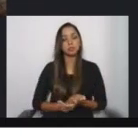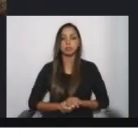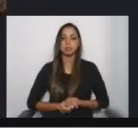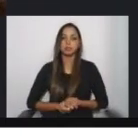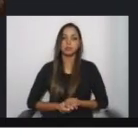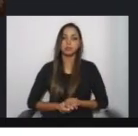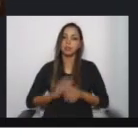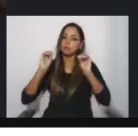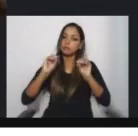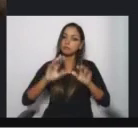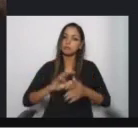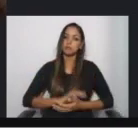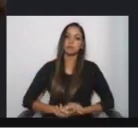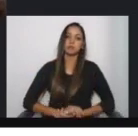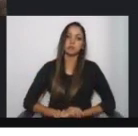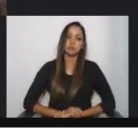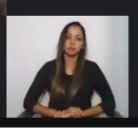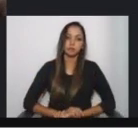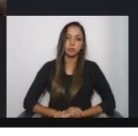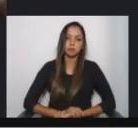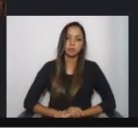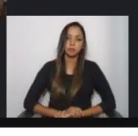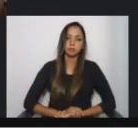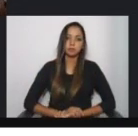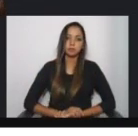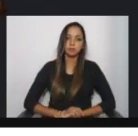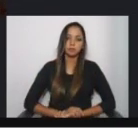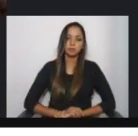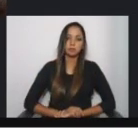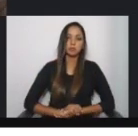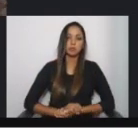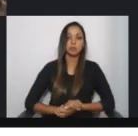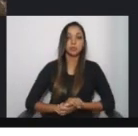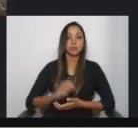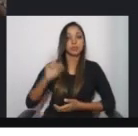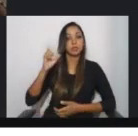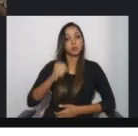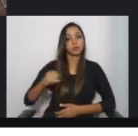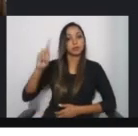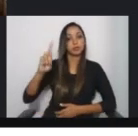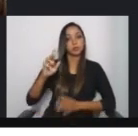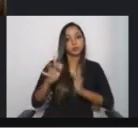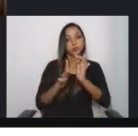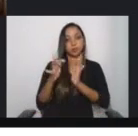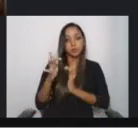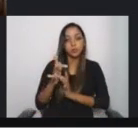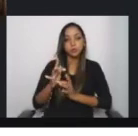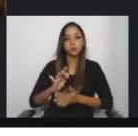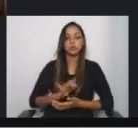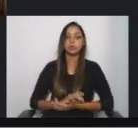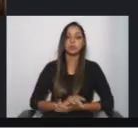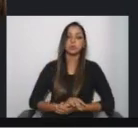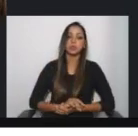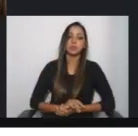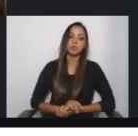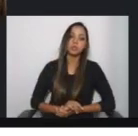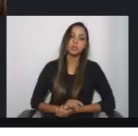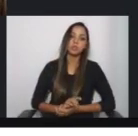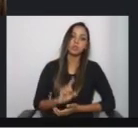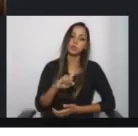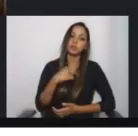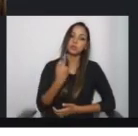gente se deve buscar. É no nosso Senhor Jesus que nós buscamos refúgio, que nós buscamos uma tranquilização e uma palavra